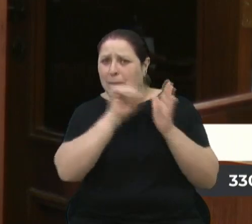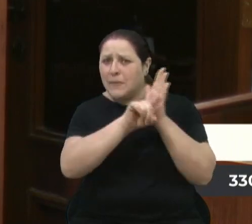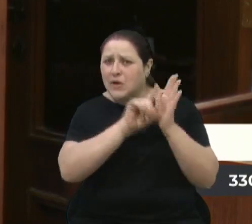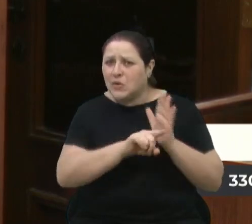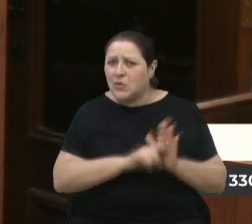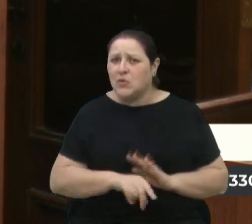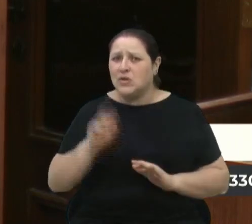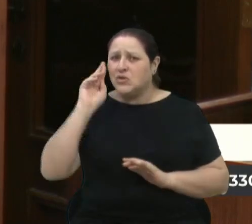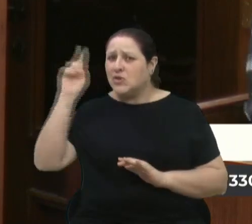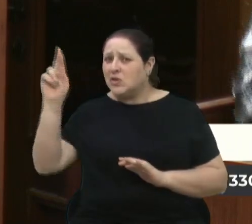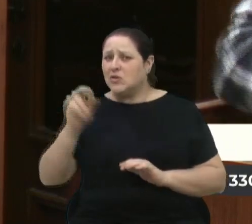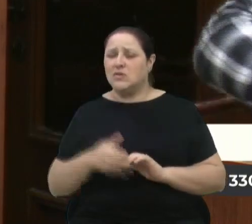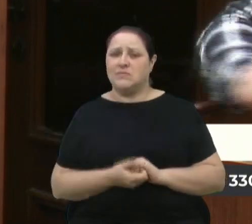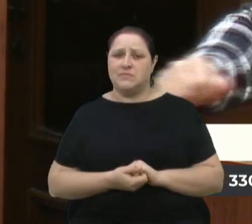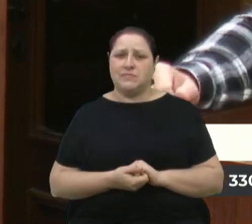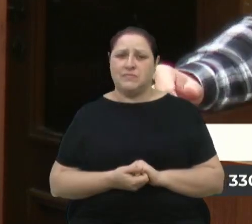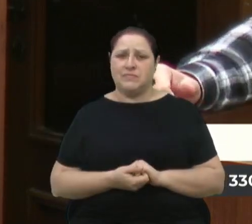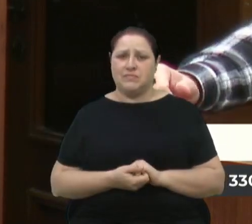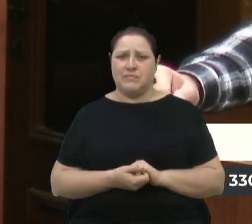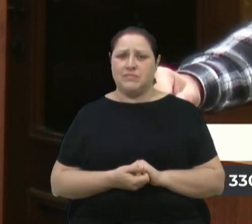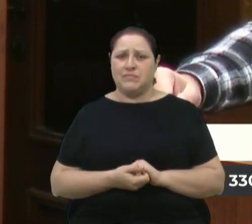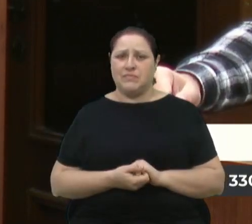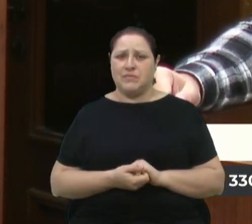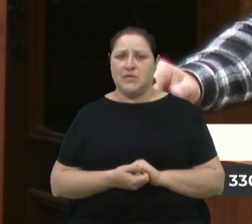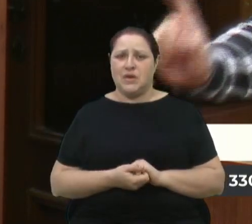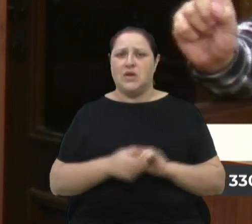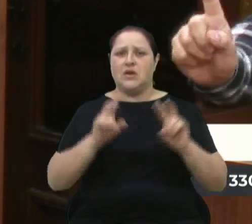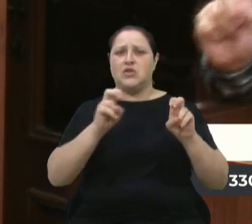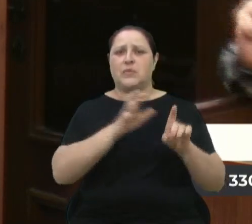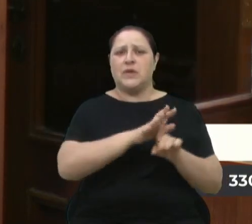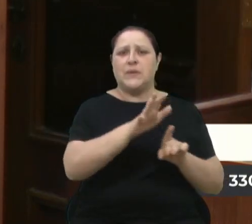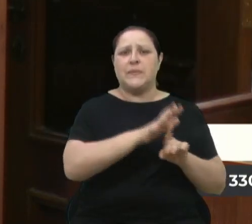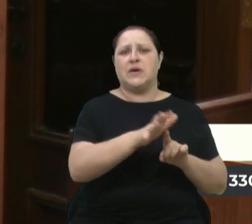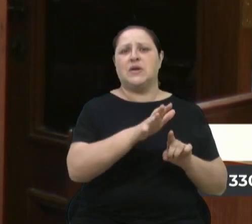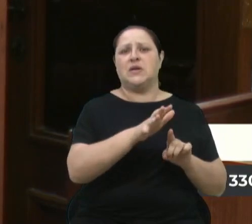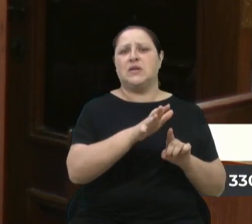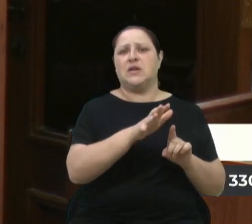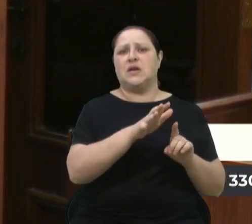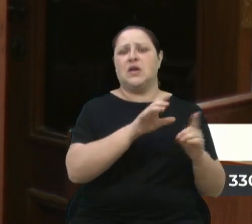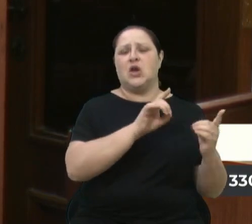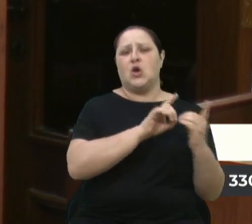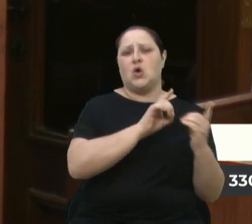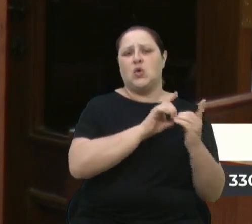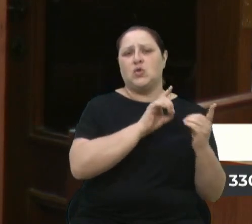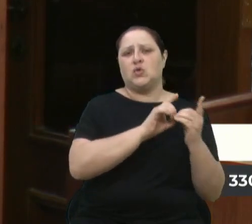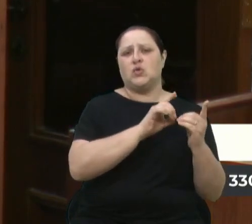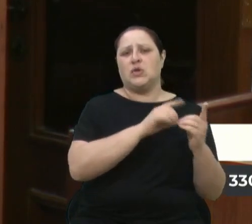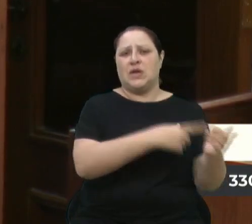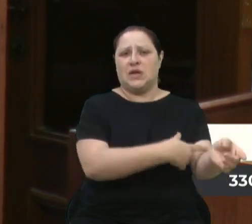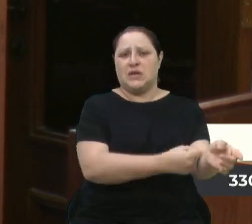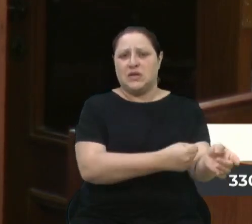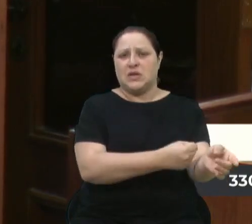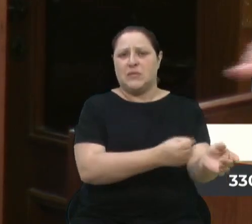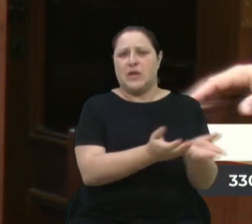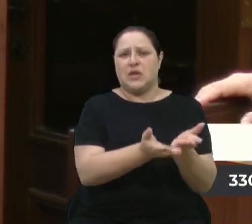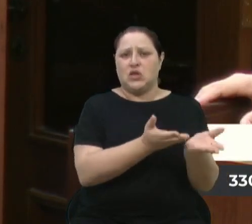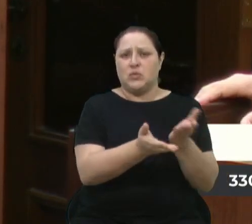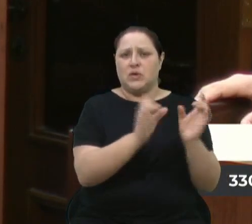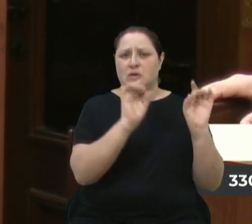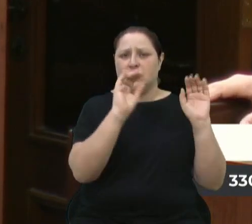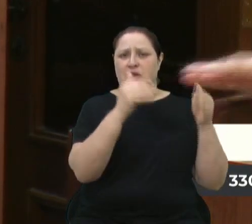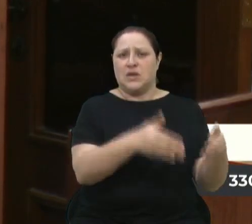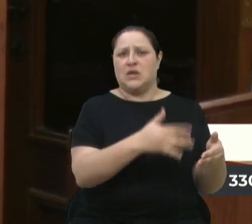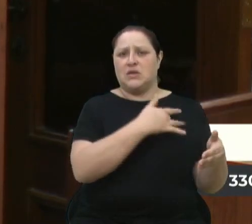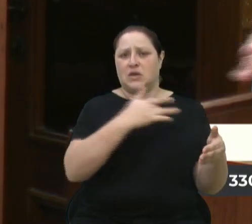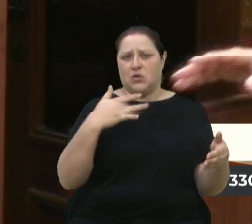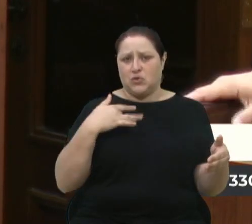diretores. 2, sobre as demandas de consultas, exames e atendimentos especializados em saúde. Vejam, nós estamos tratando aqui o